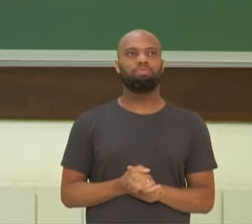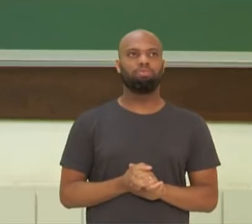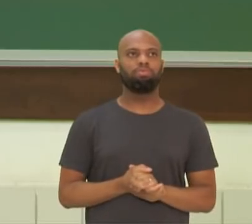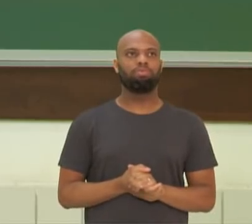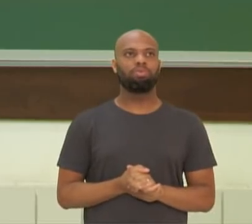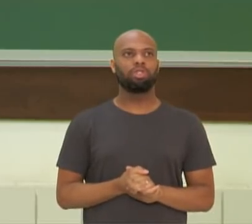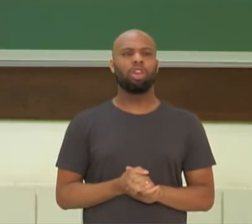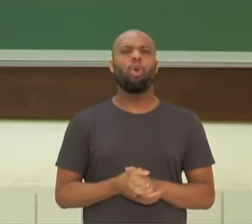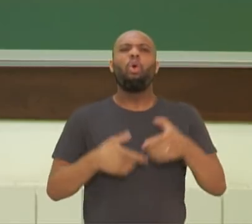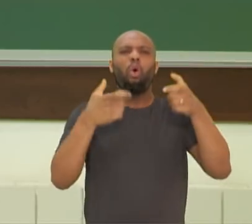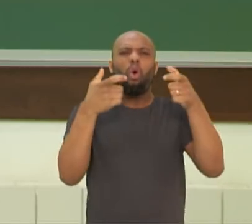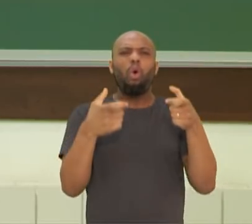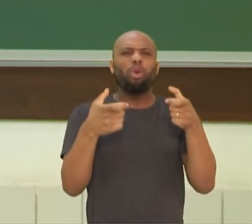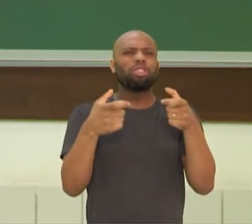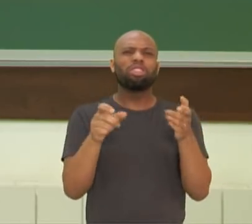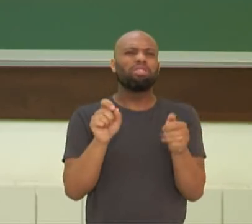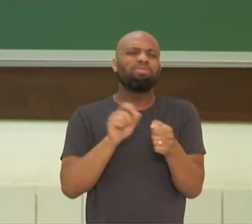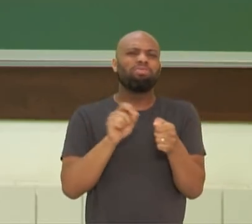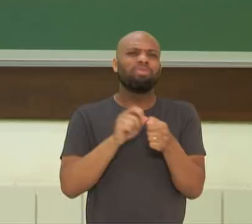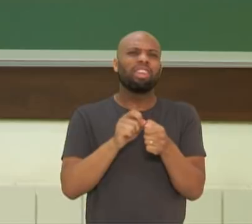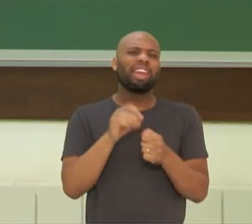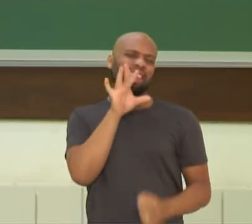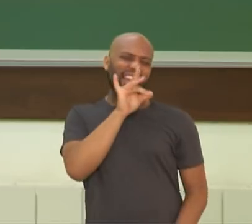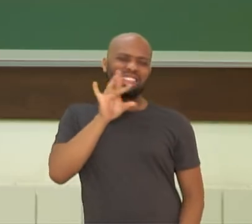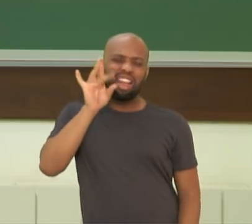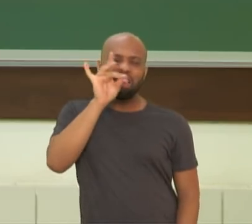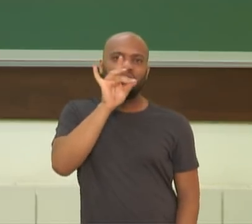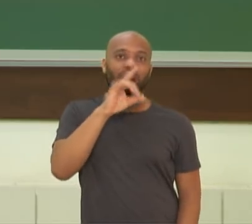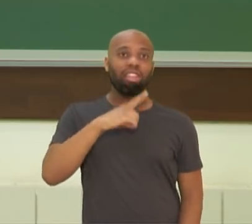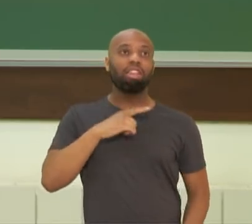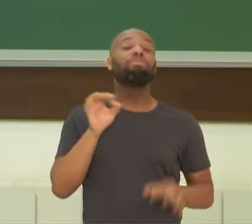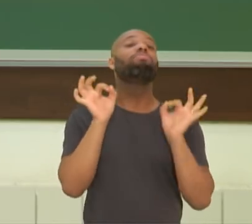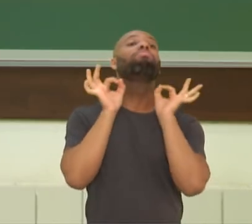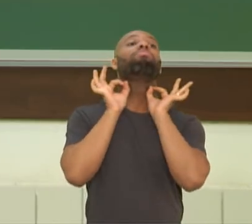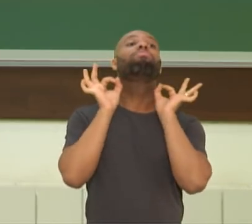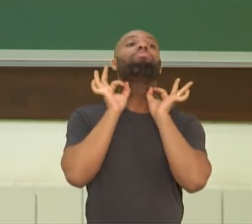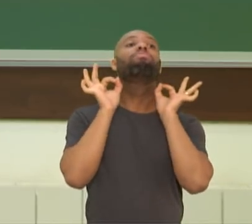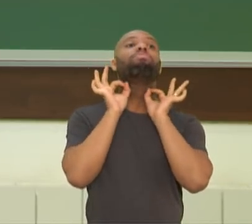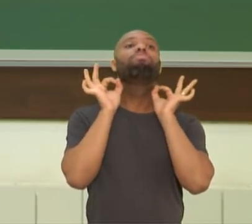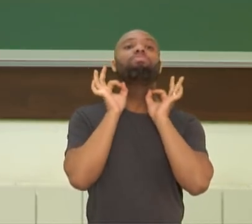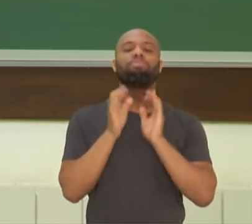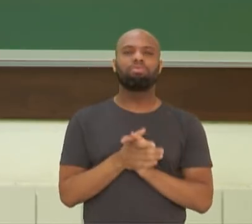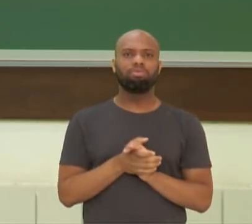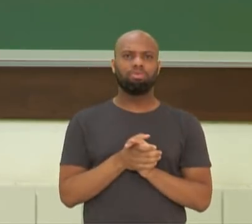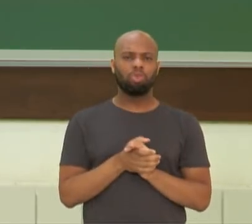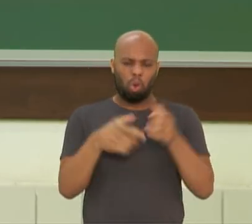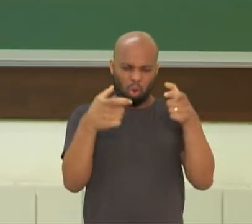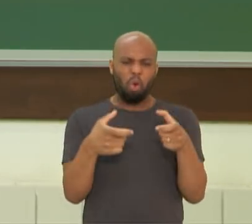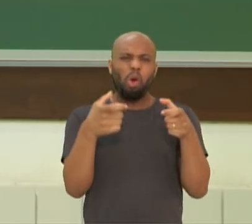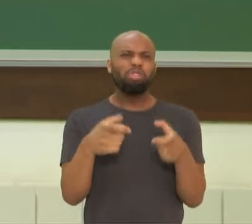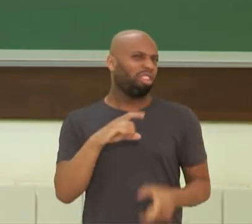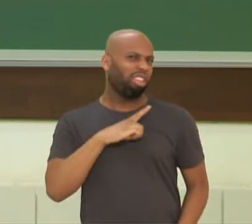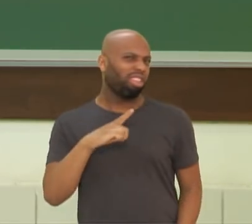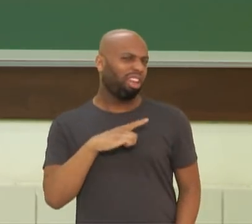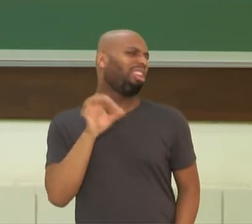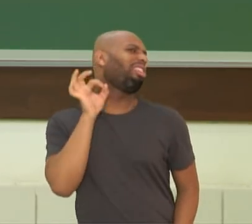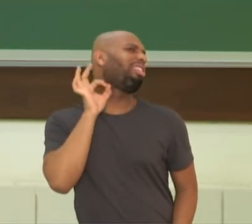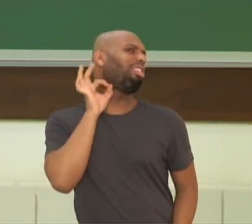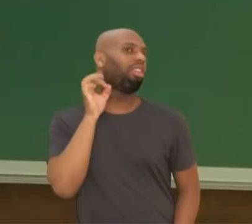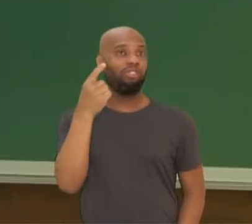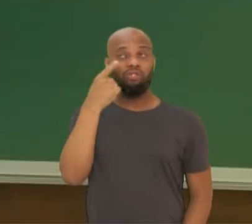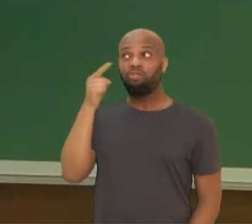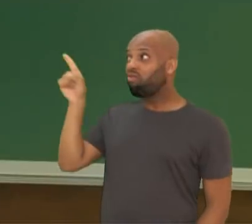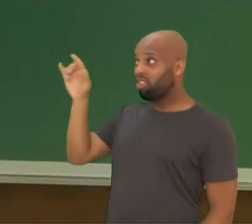Da onde vem a saliva na nossa boca? Das glândulas salivares. E aonde que ficam essas glândulas?